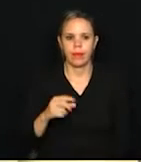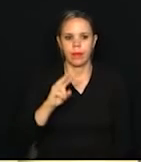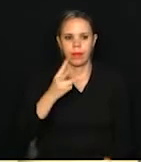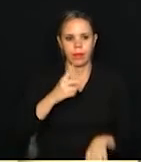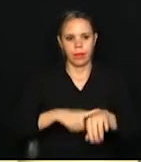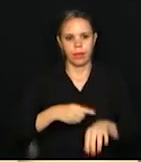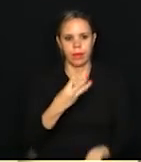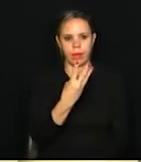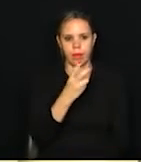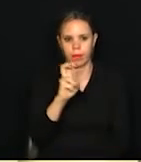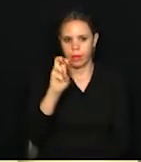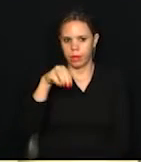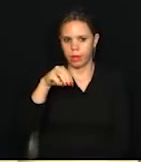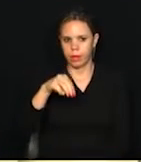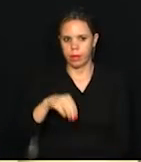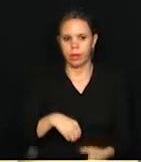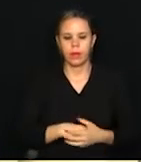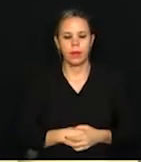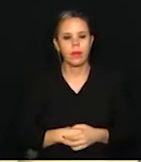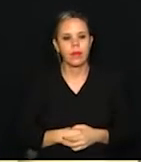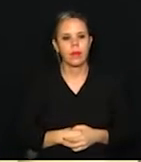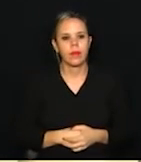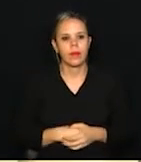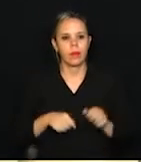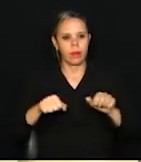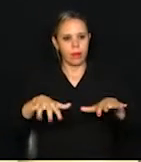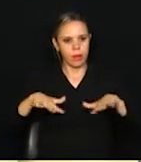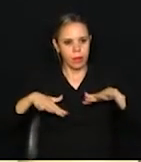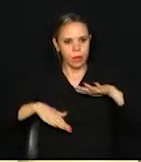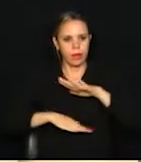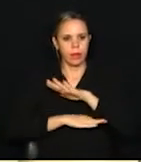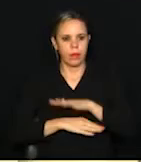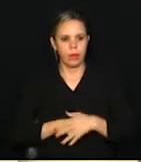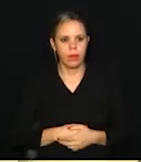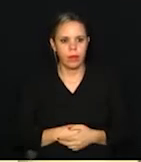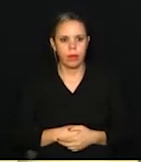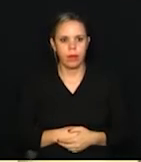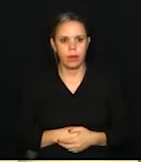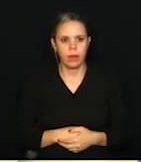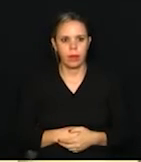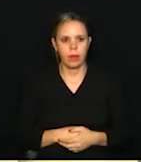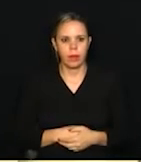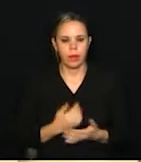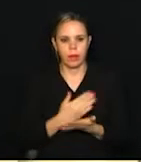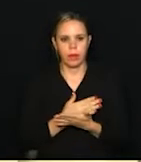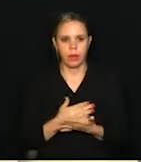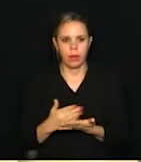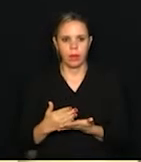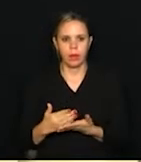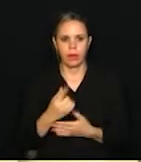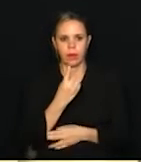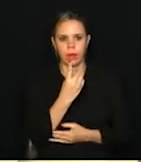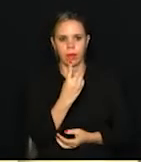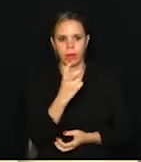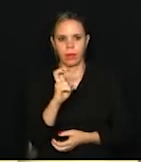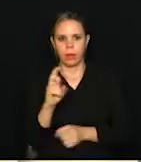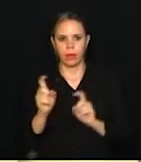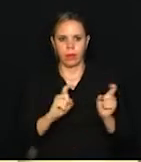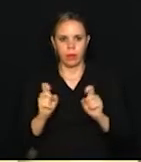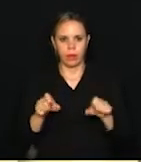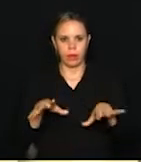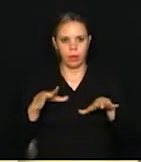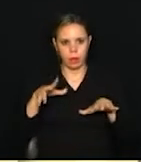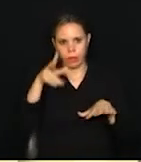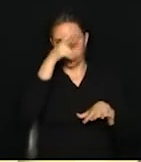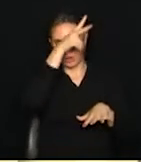horas e 35 minutos. Nós estamos aqui no plenário da Câmara Municipal de Campinas para dar início à 15ª audiência